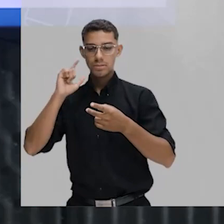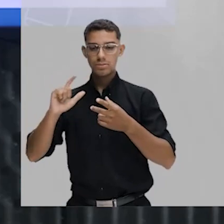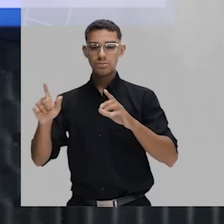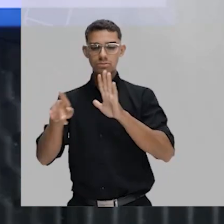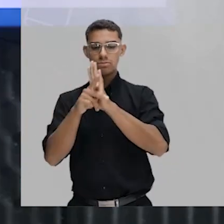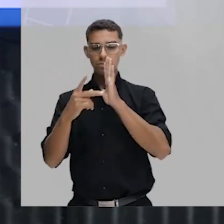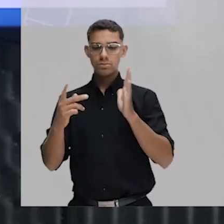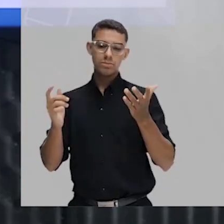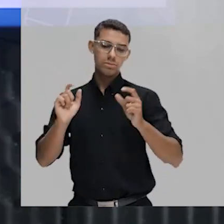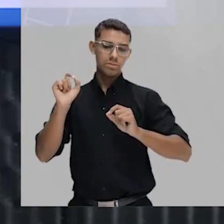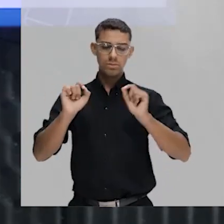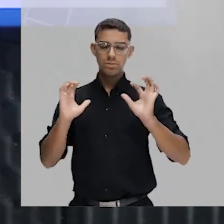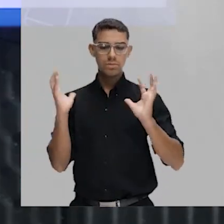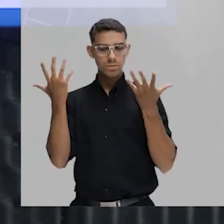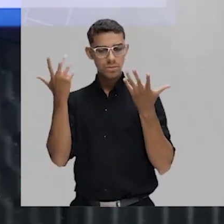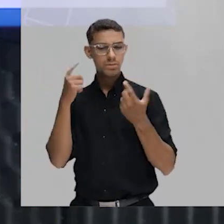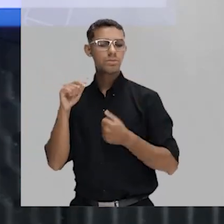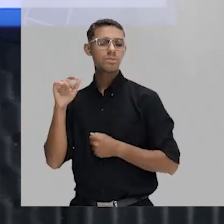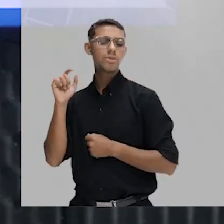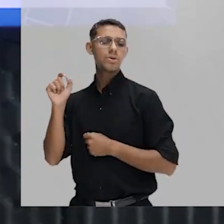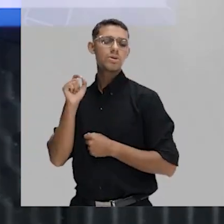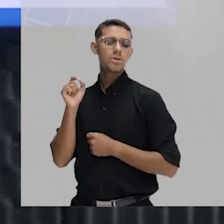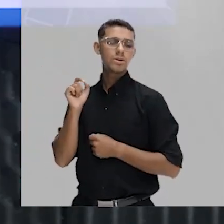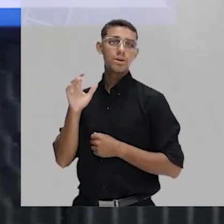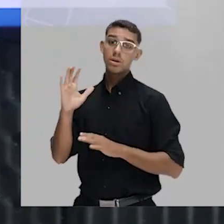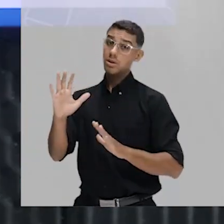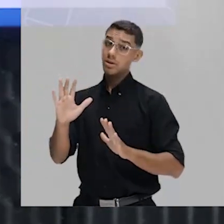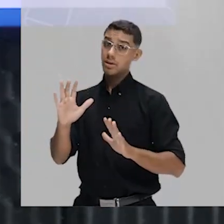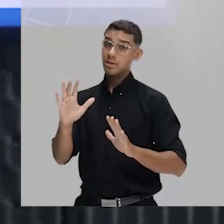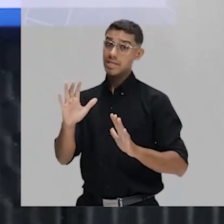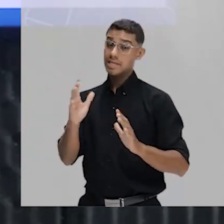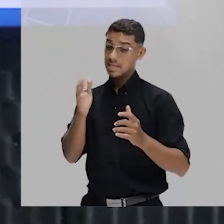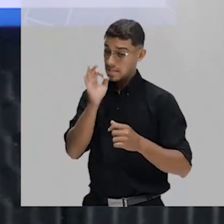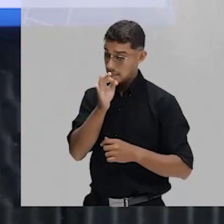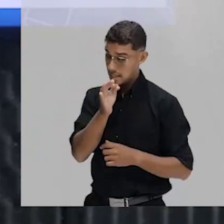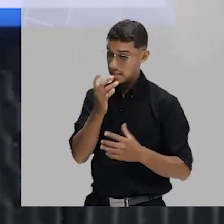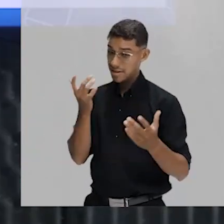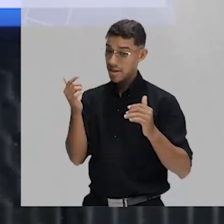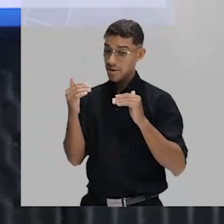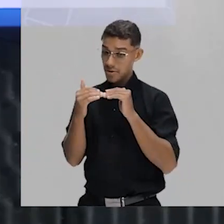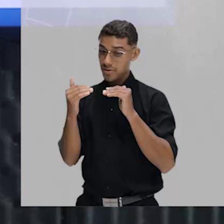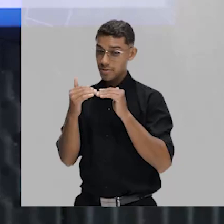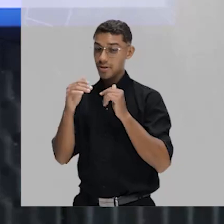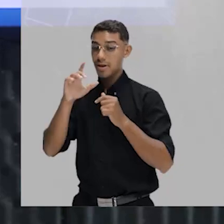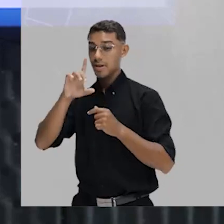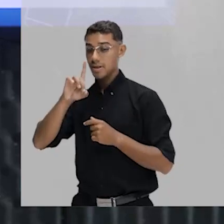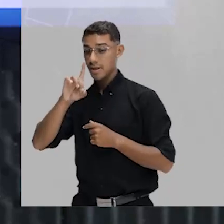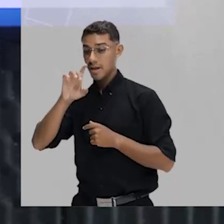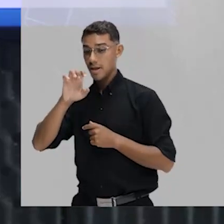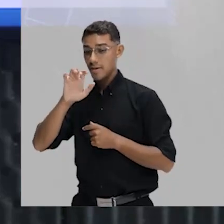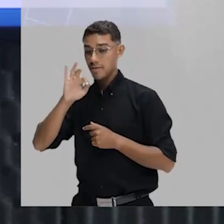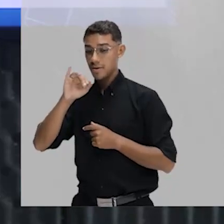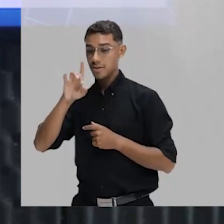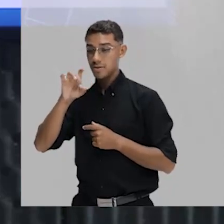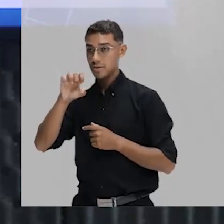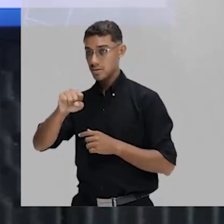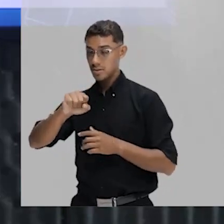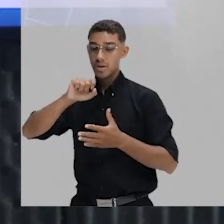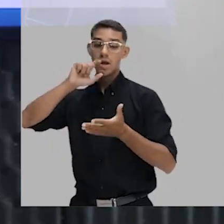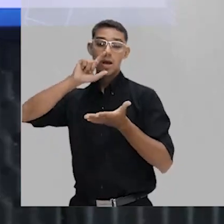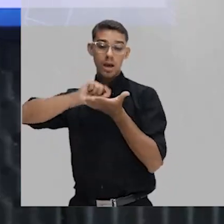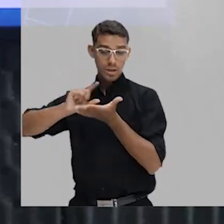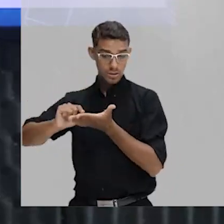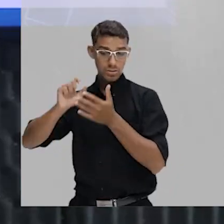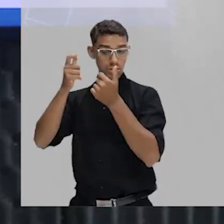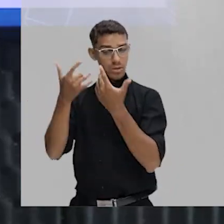ficam aí nessa situação indefinida, então quem quiser definir, que use os artigos definidos, porque o indefinido não